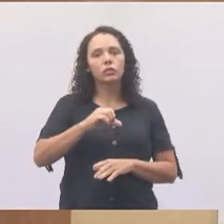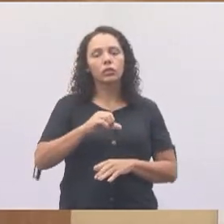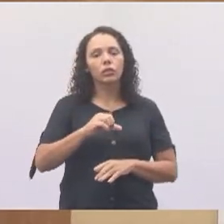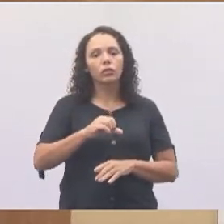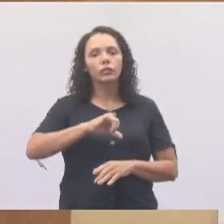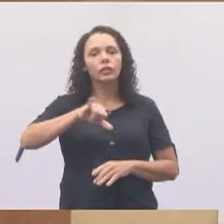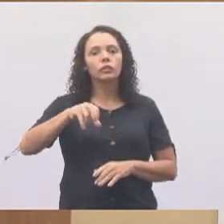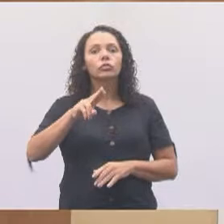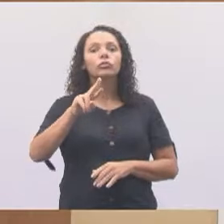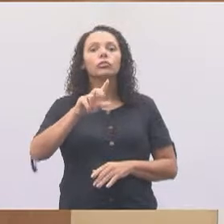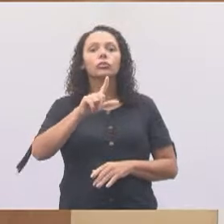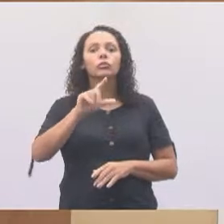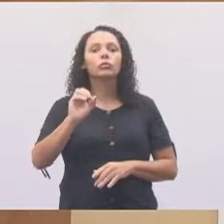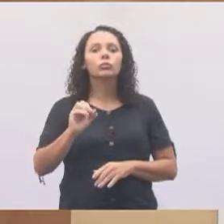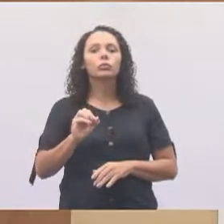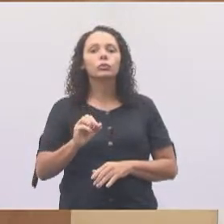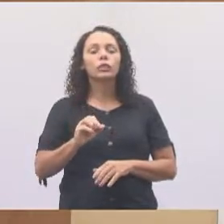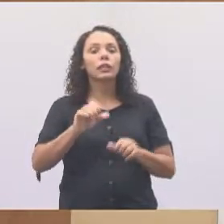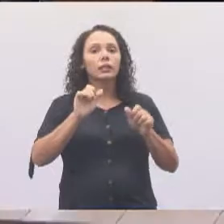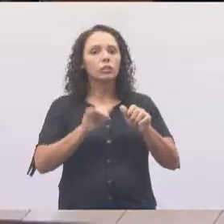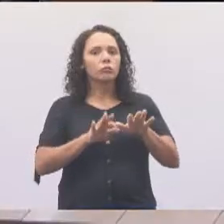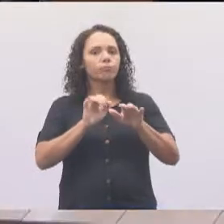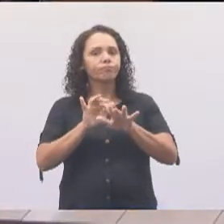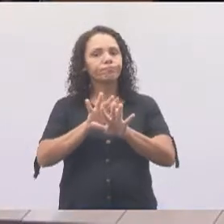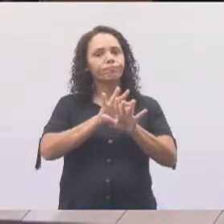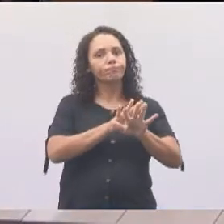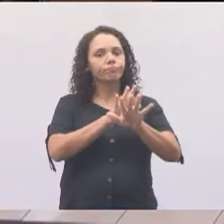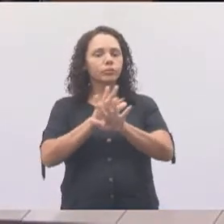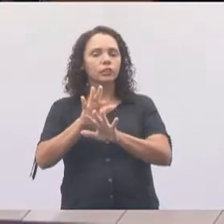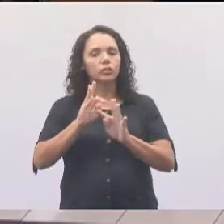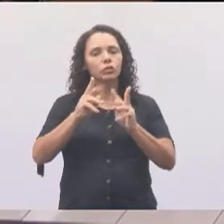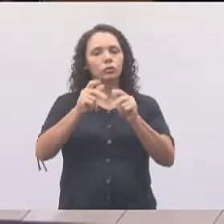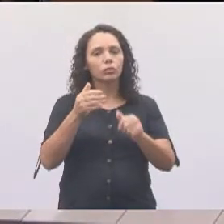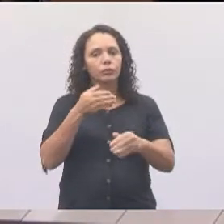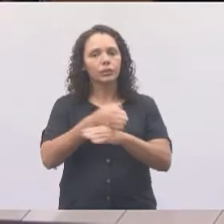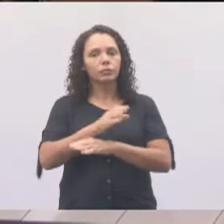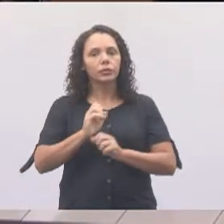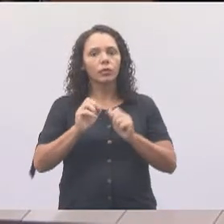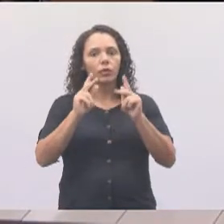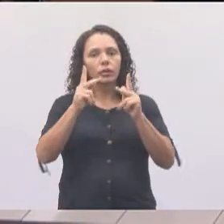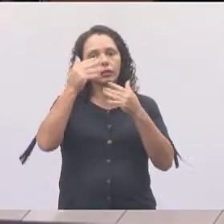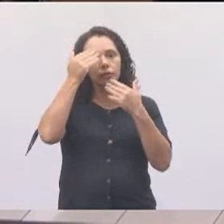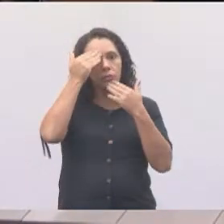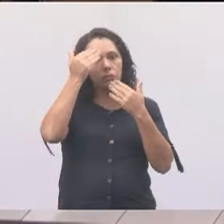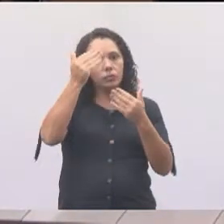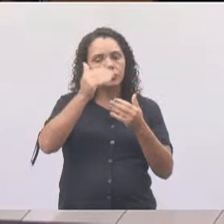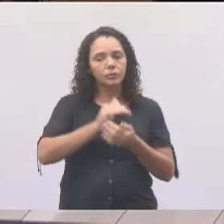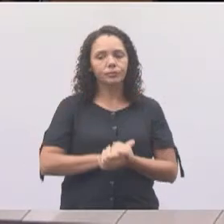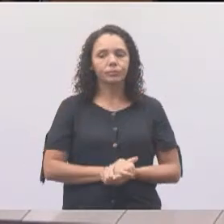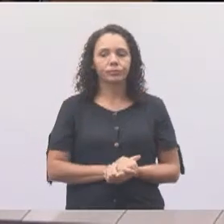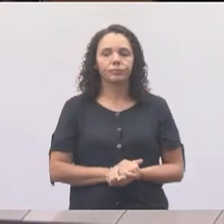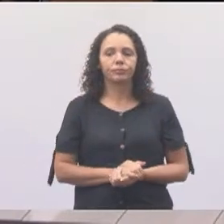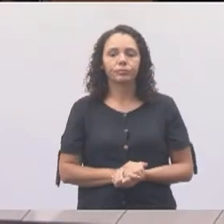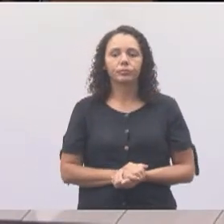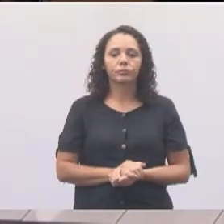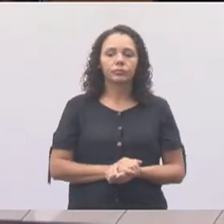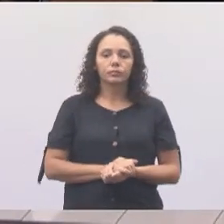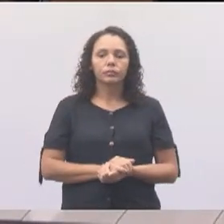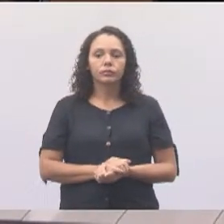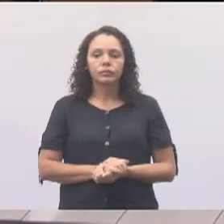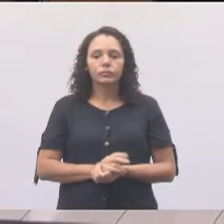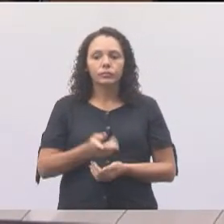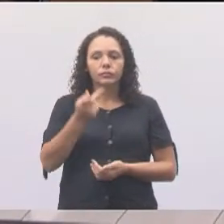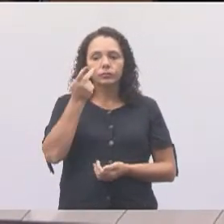ok? Muito obrigado. Com a palavra, vereador Paulinho dos Condutores, do PL.